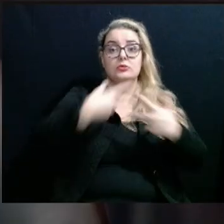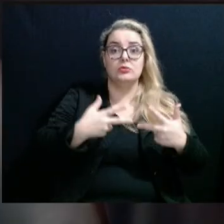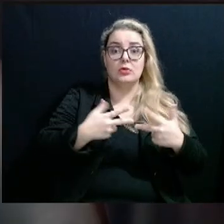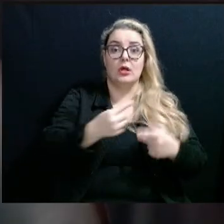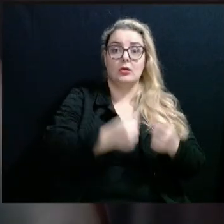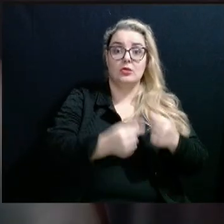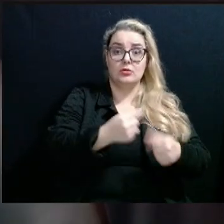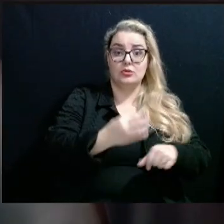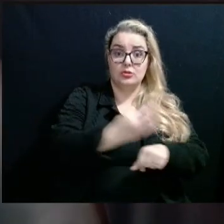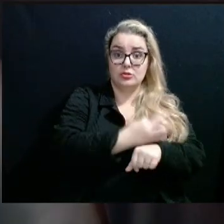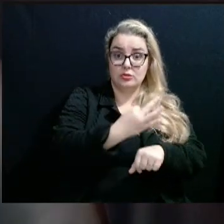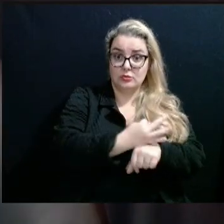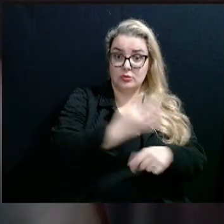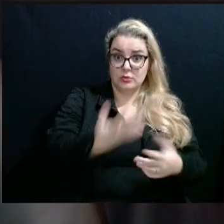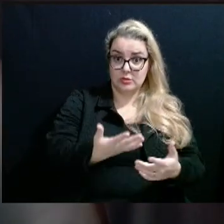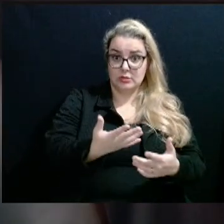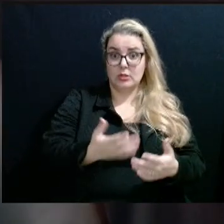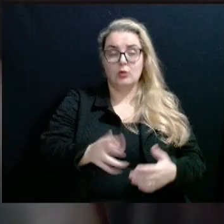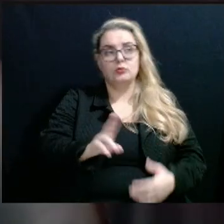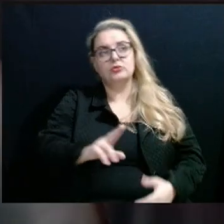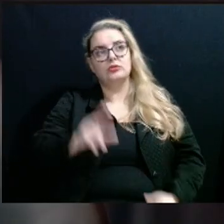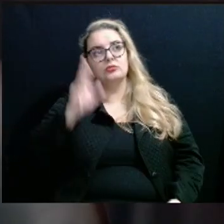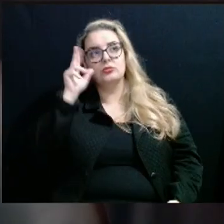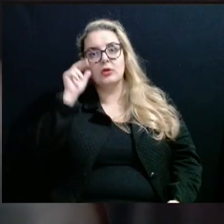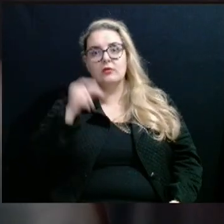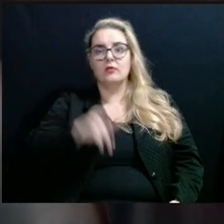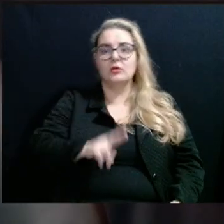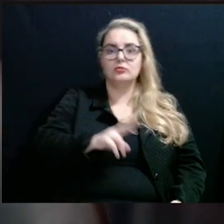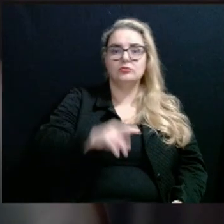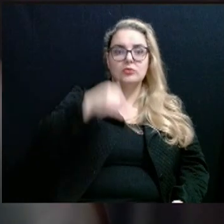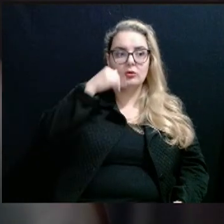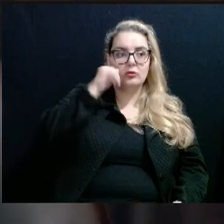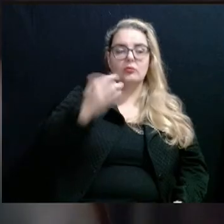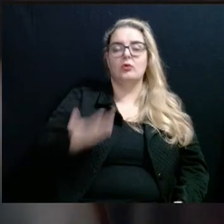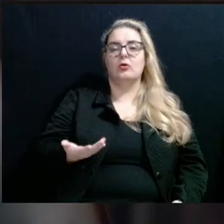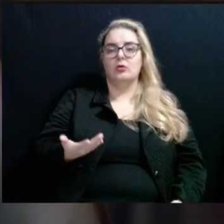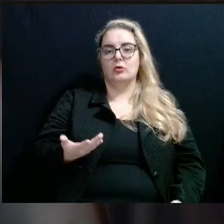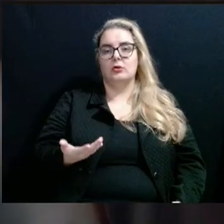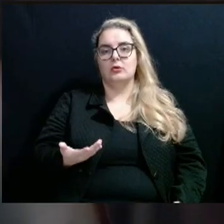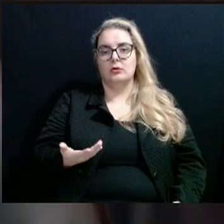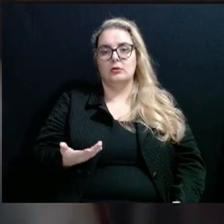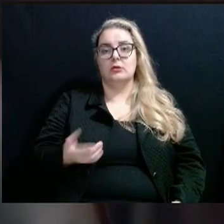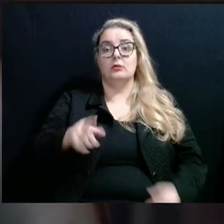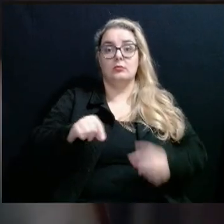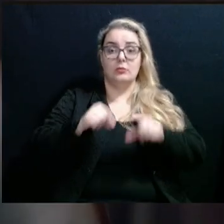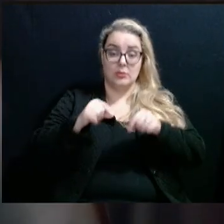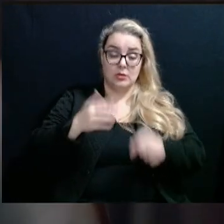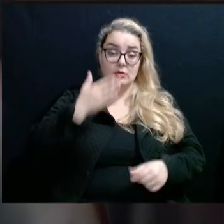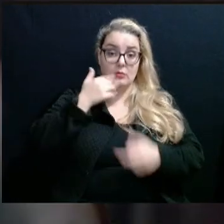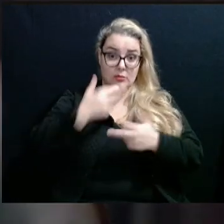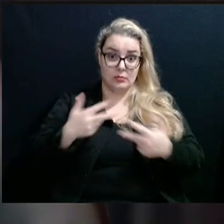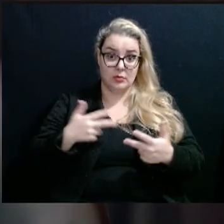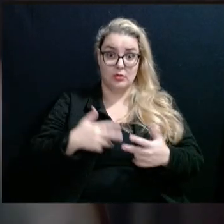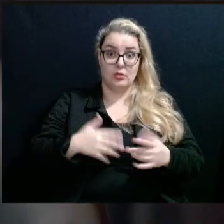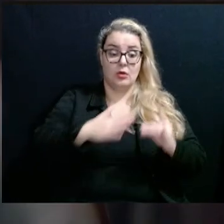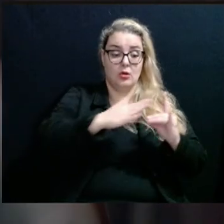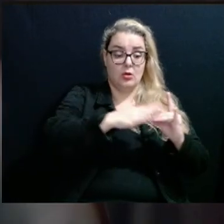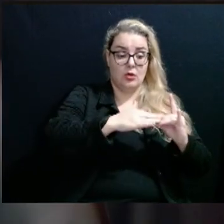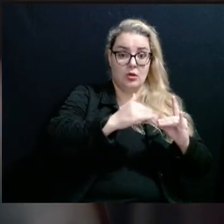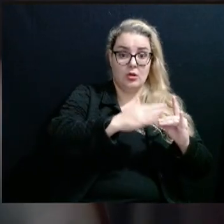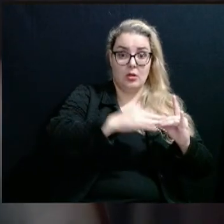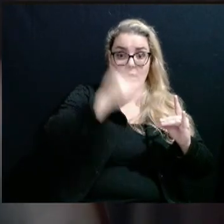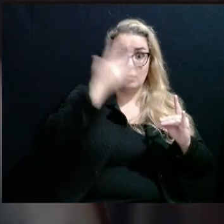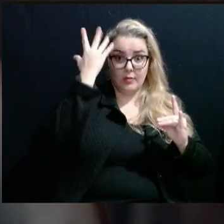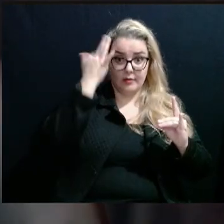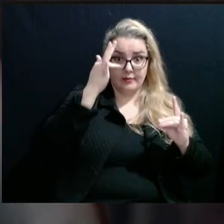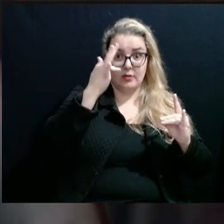tá? Então, mais do que ser uma escolha alimentar, o veganismo, ele é uma filosofia de vida, tá?